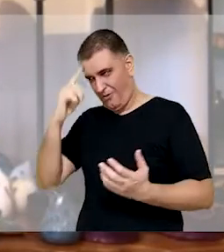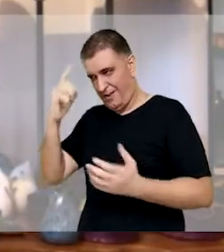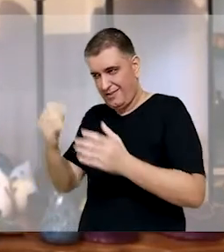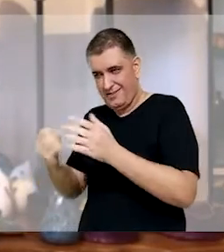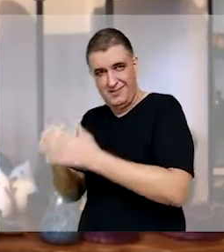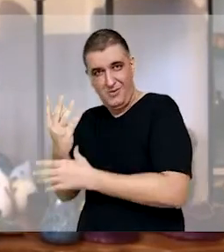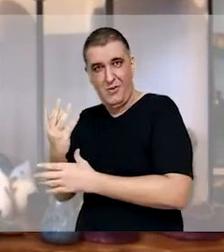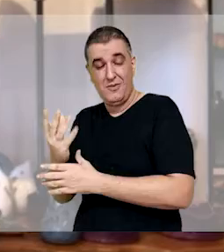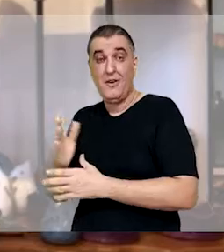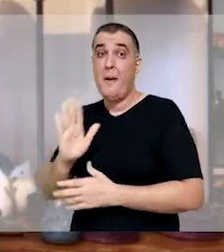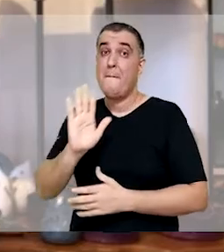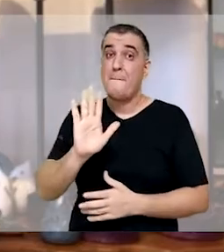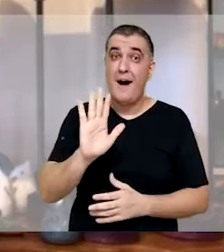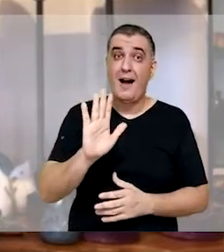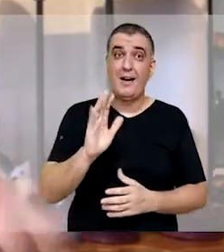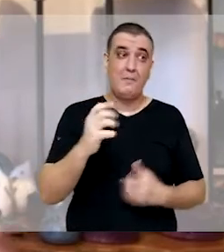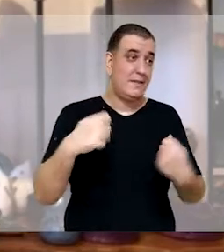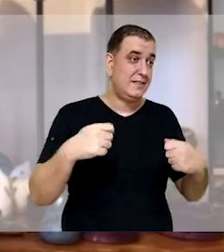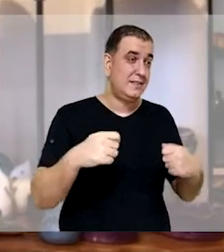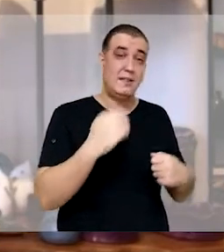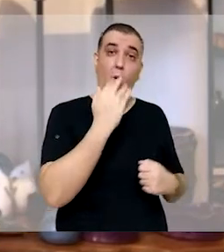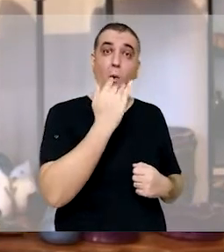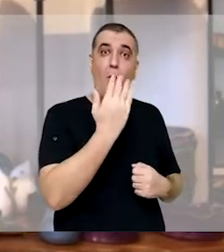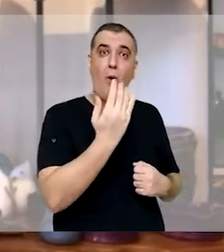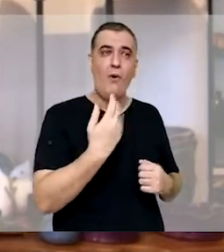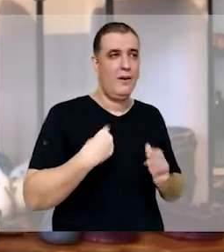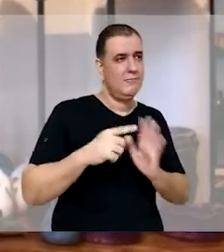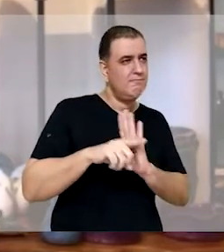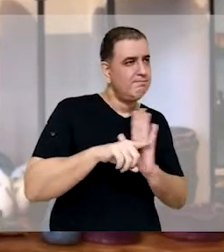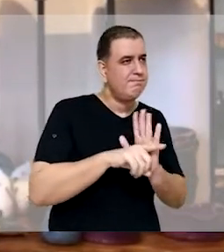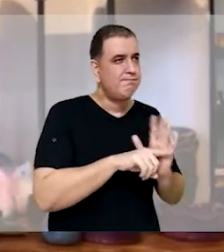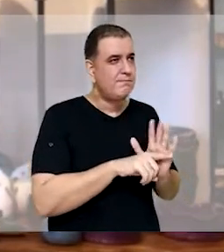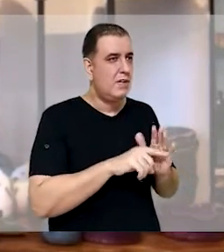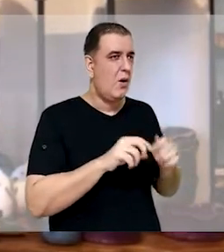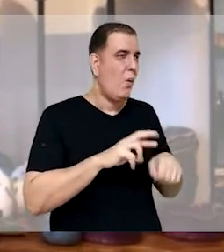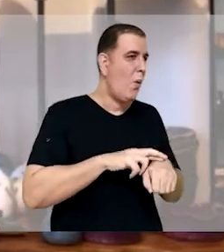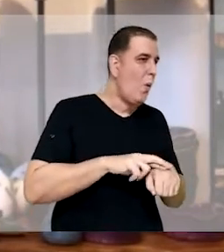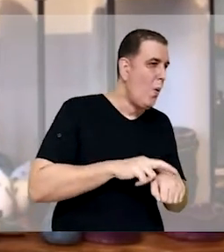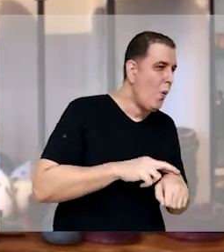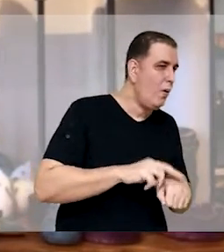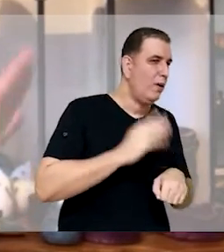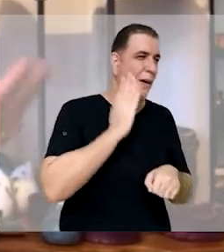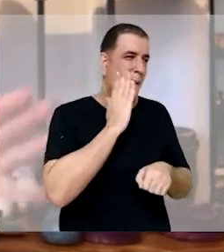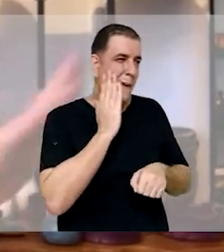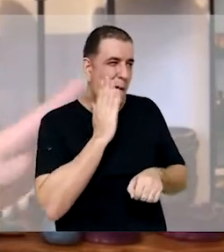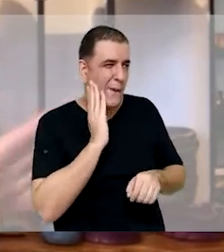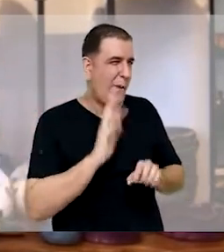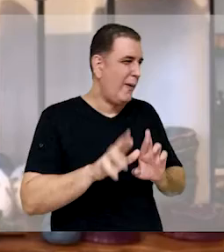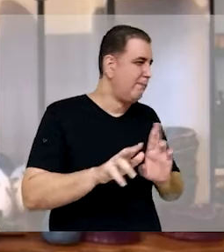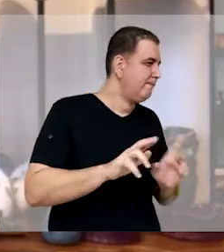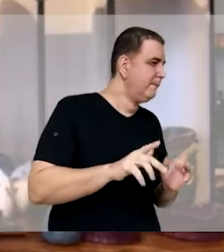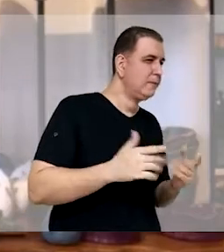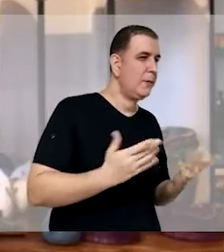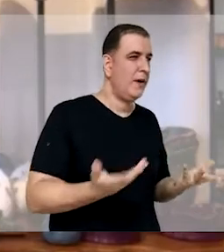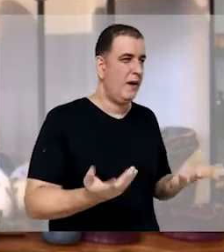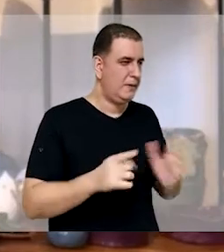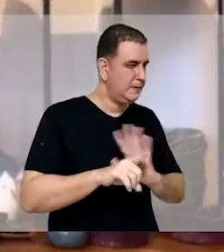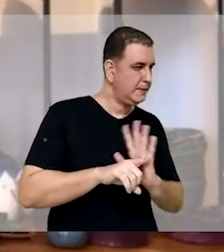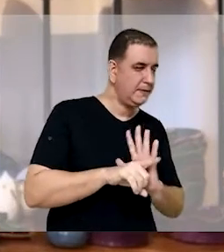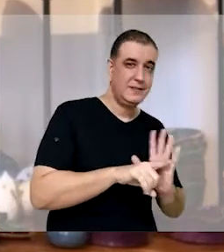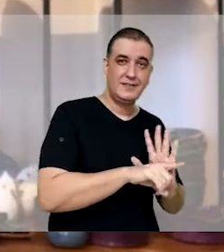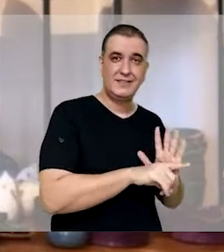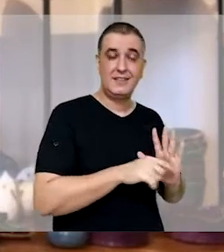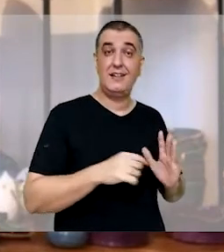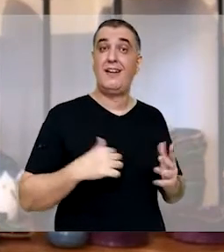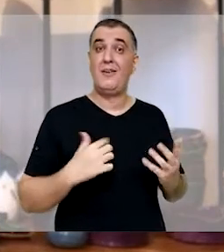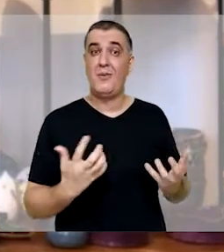só que eu ainda não achei a cor que vai nessas peças. Na parte de roxos e lilazes, que não saiu nenhum ainda ali.